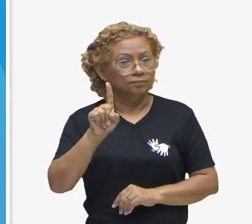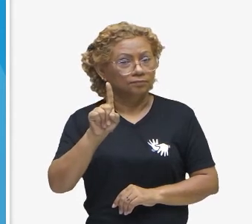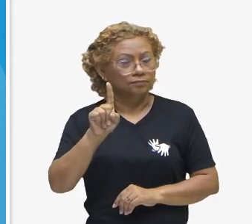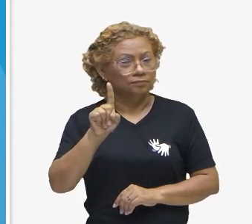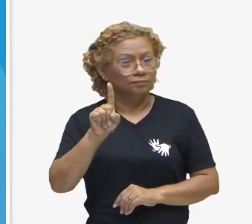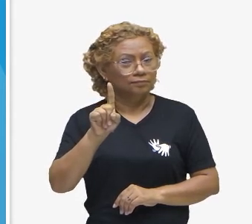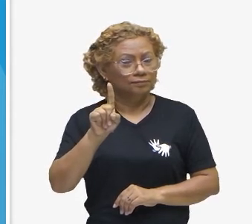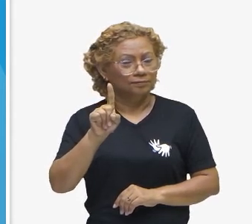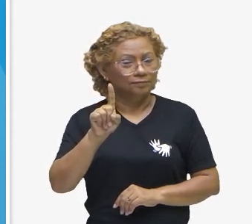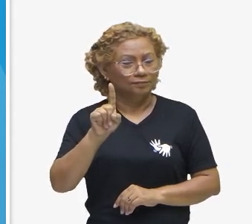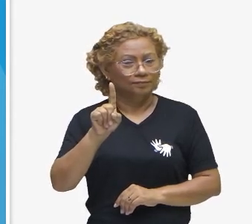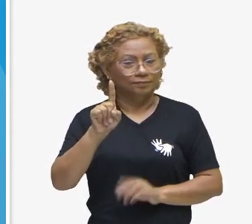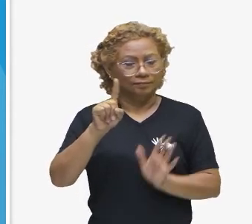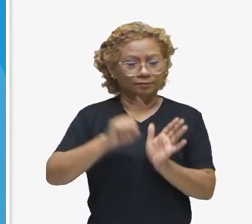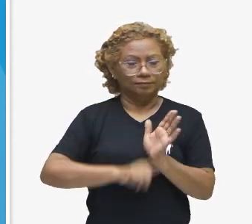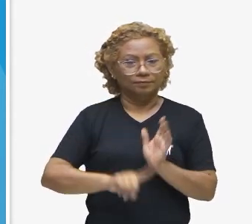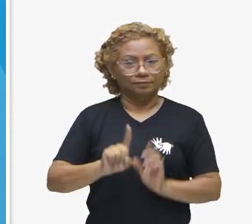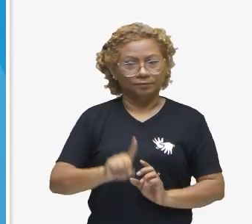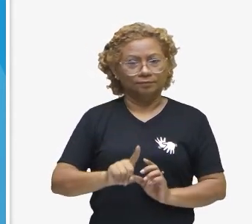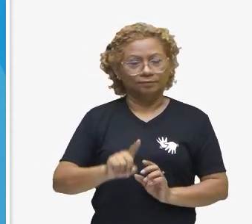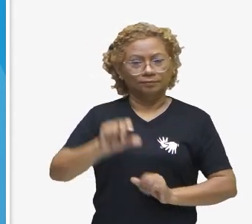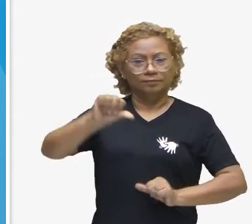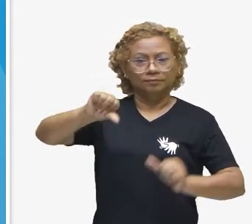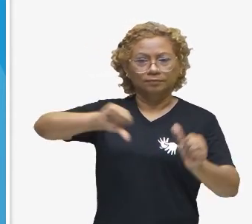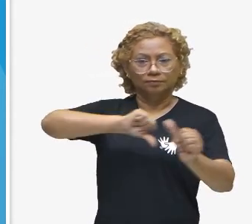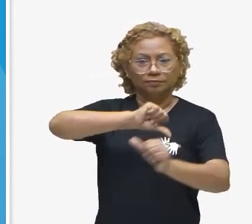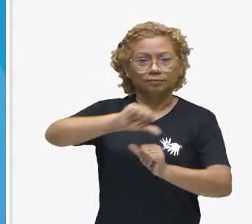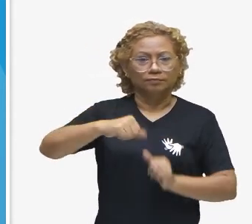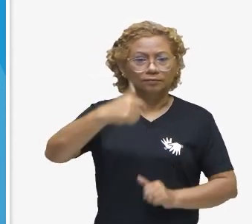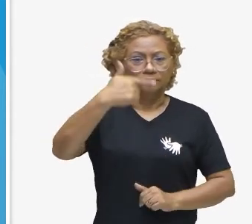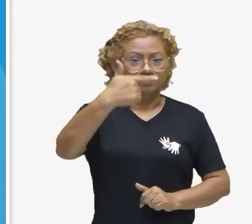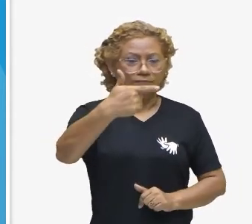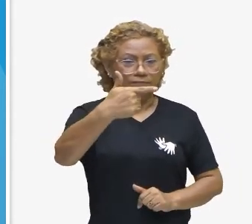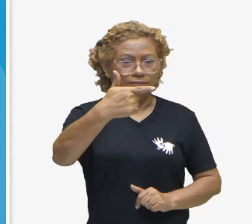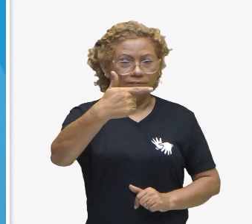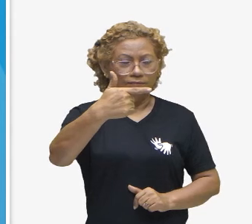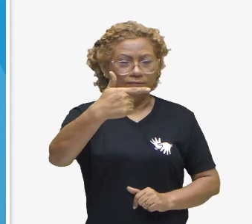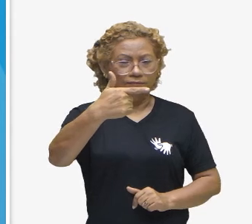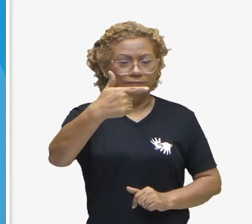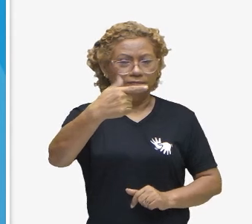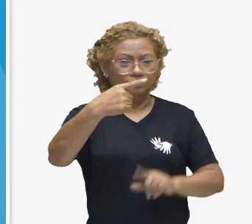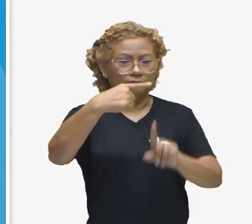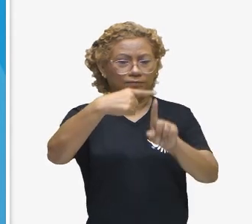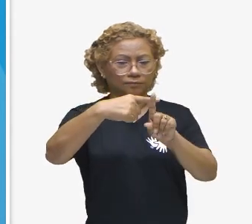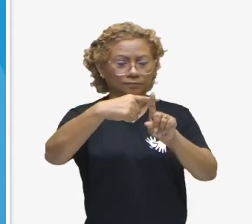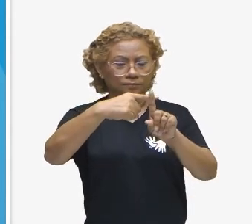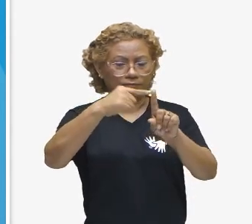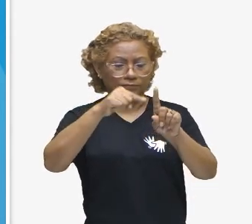menos 1. Como eu dupliquei essa função, o que aconteceu?